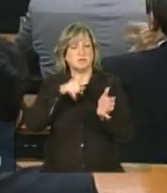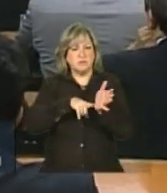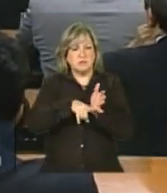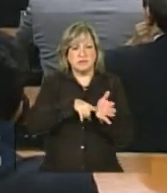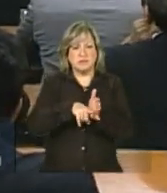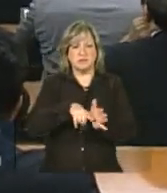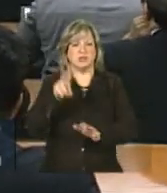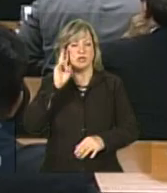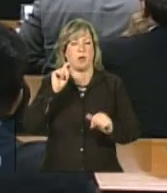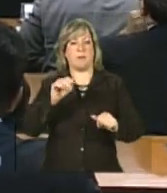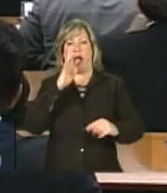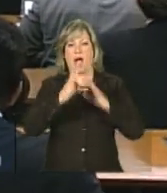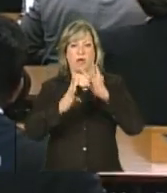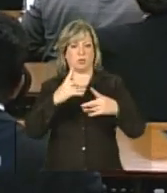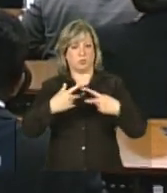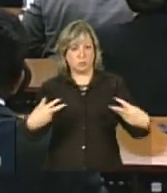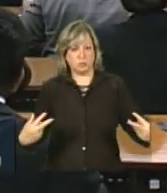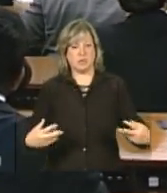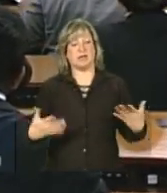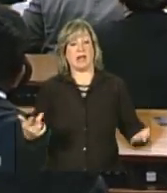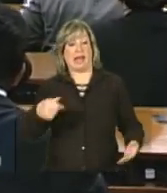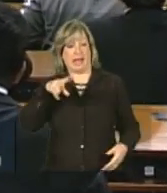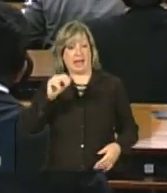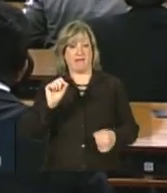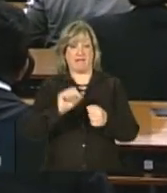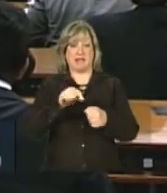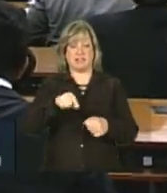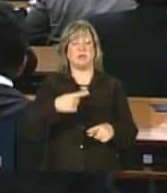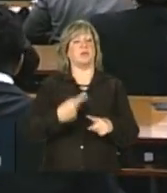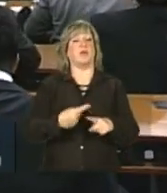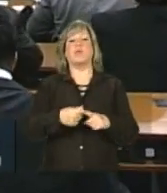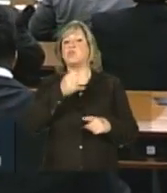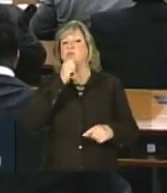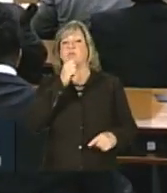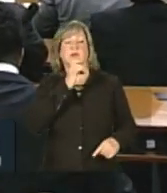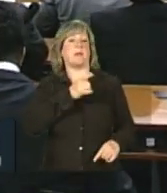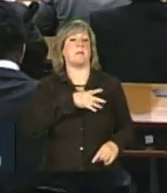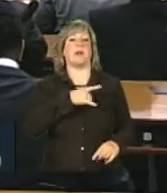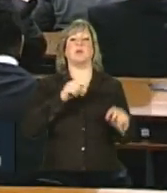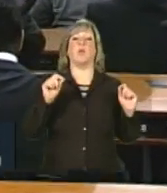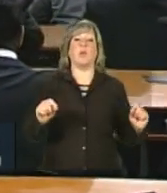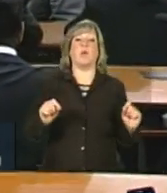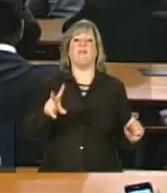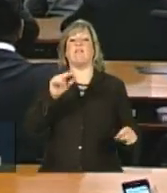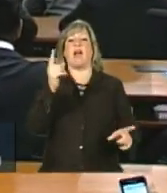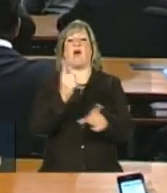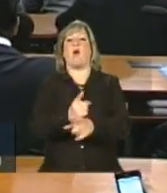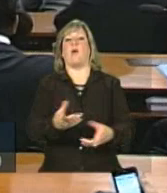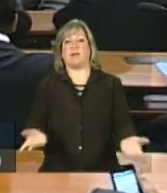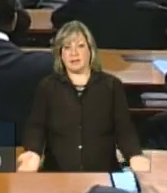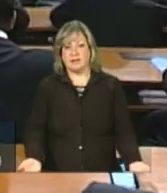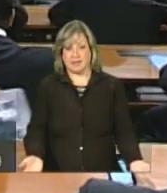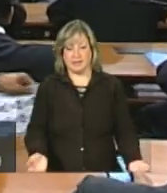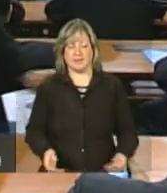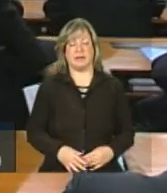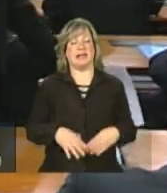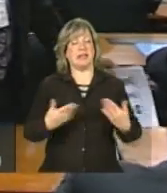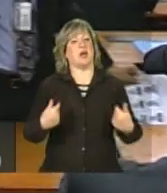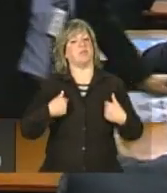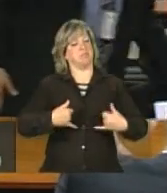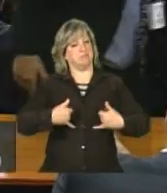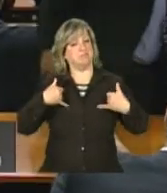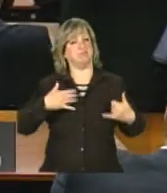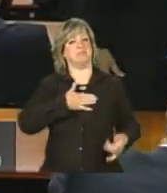investigatório sobre aquelas acusações. Quem faz isso é porque não tem medo daquilo que vai ser encontrado. Por isso eu fico orgulhoso